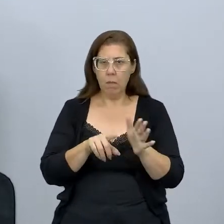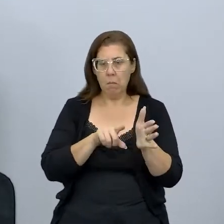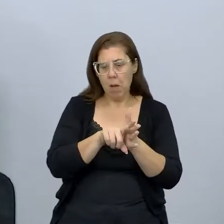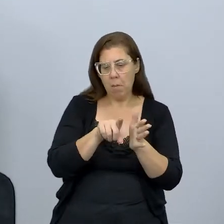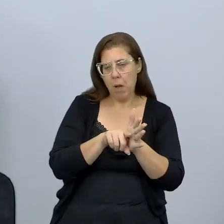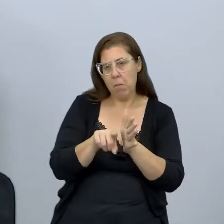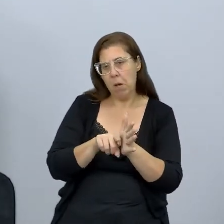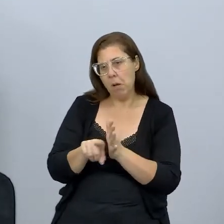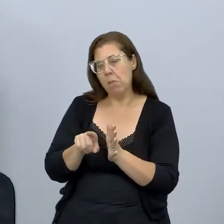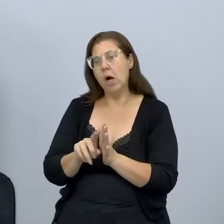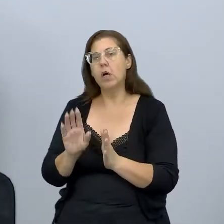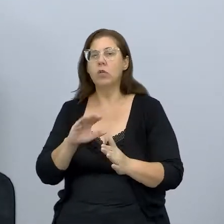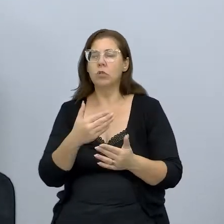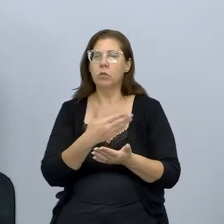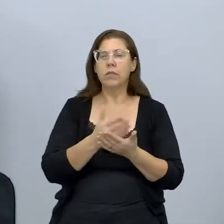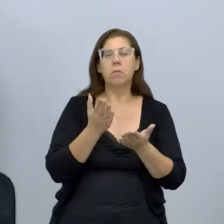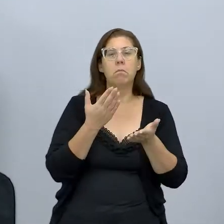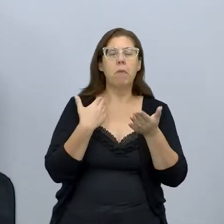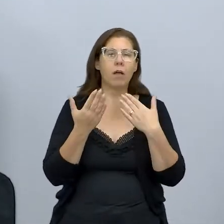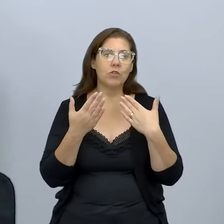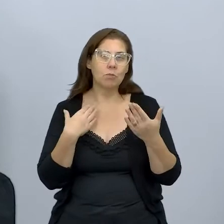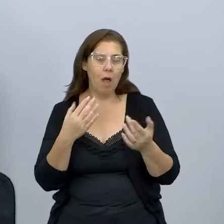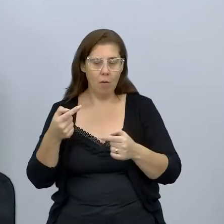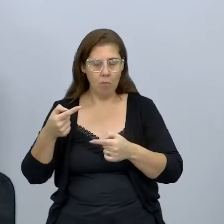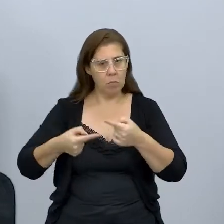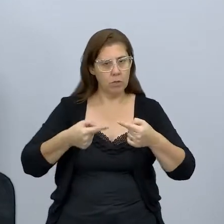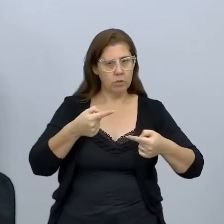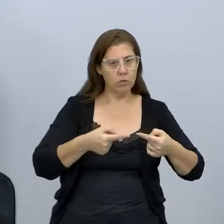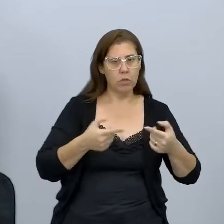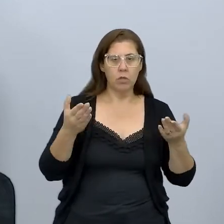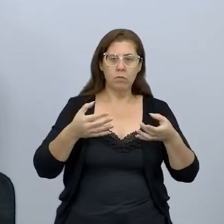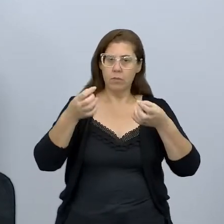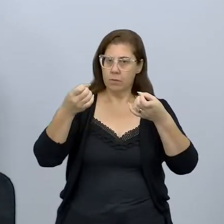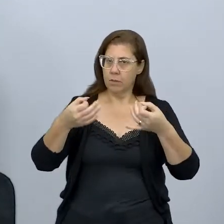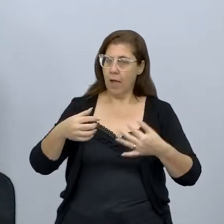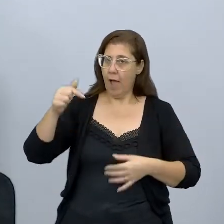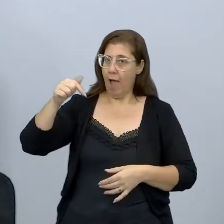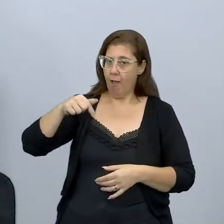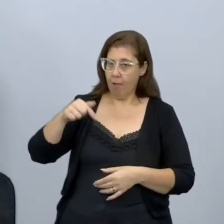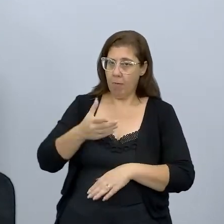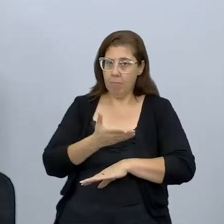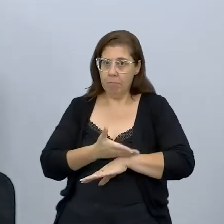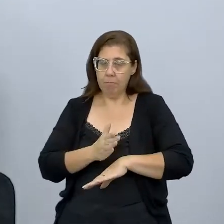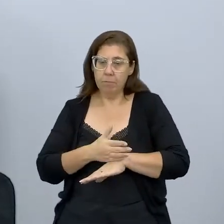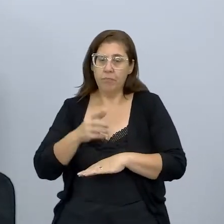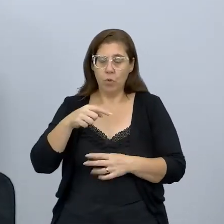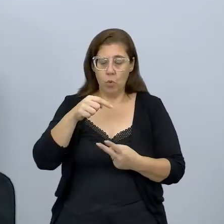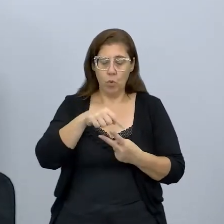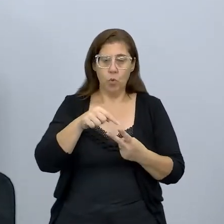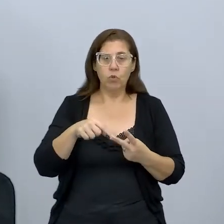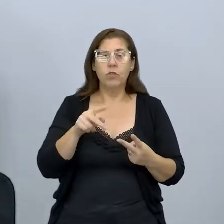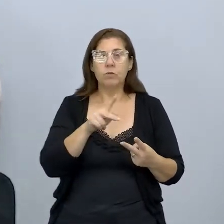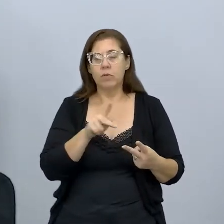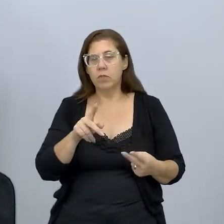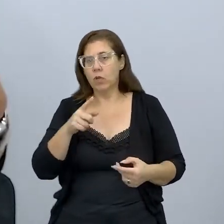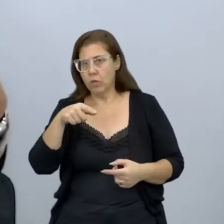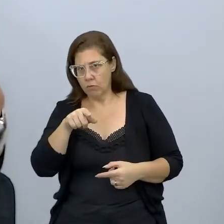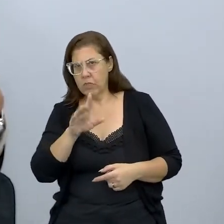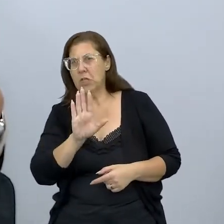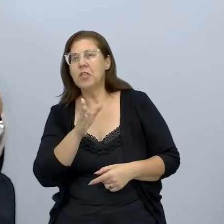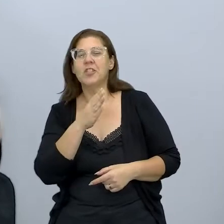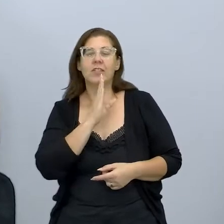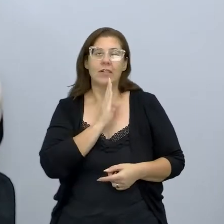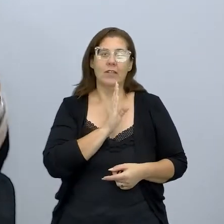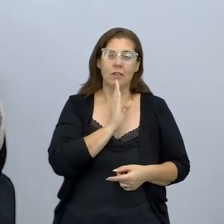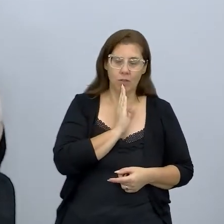perguntas e a gente inicia um bate-papo, uma discussão. Então hoje a gente vai fazer isso aqui, simulando isso, com dois professores que vocês provavelmente